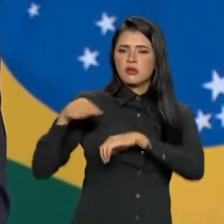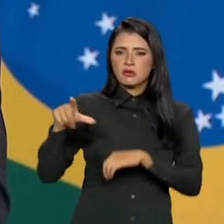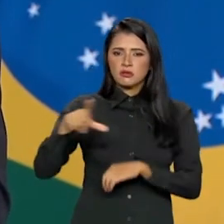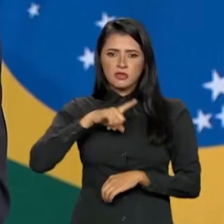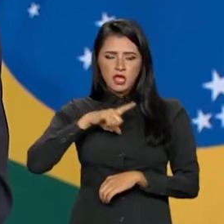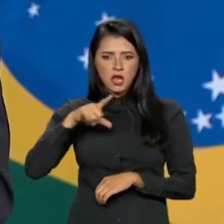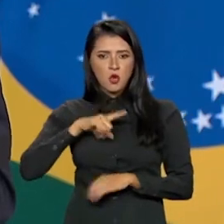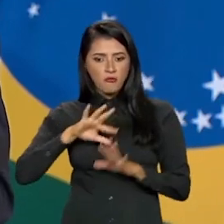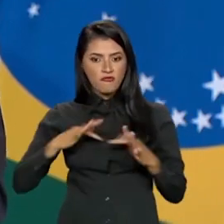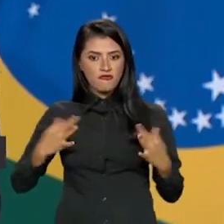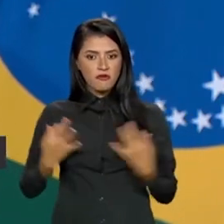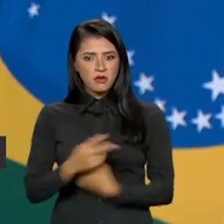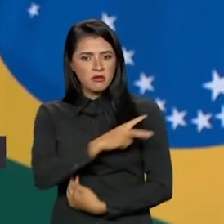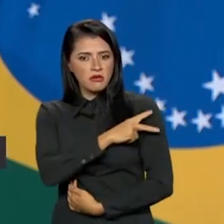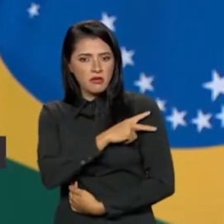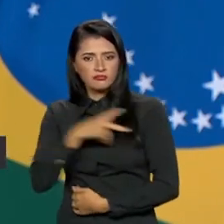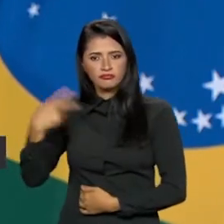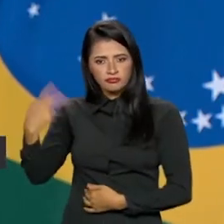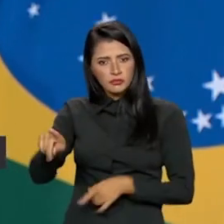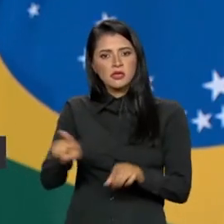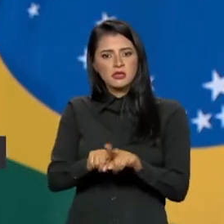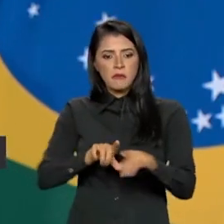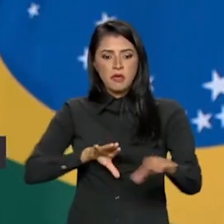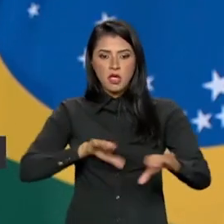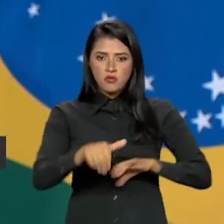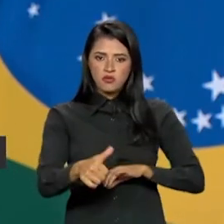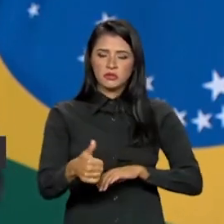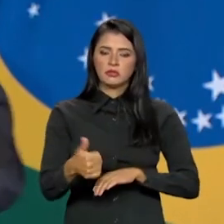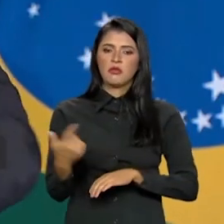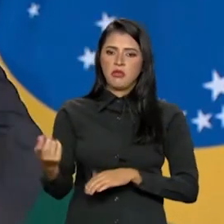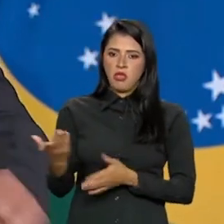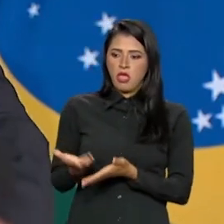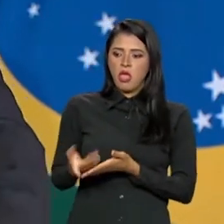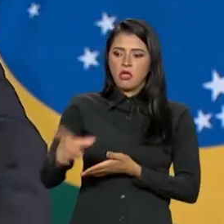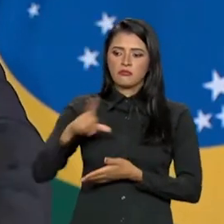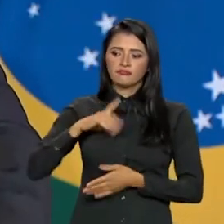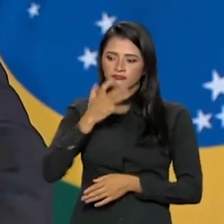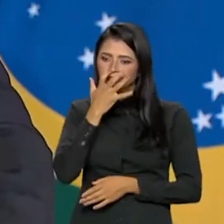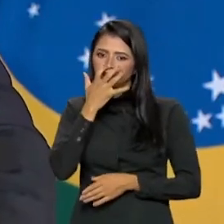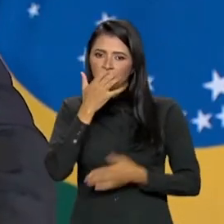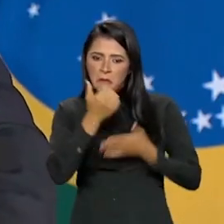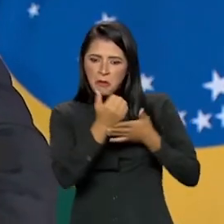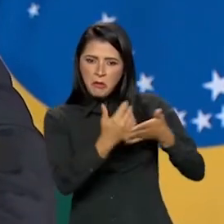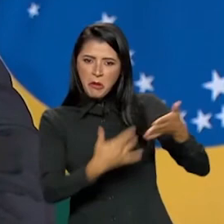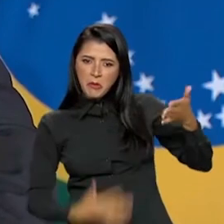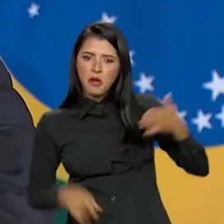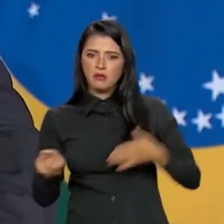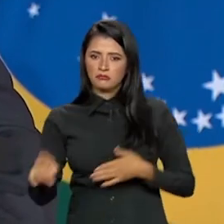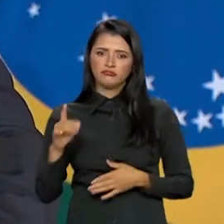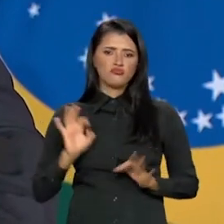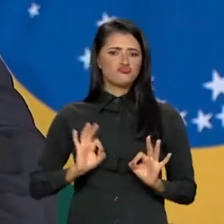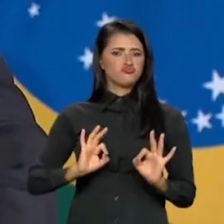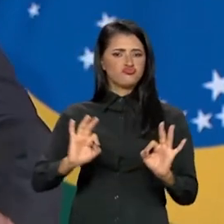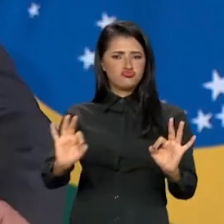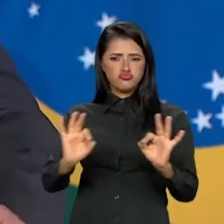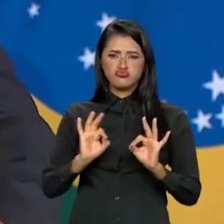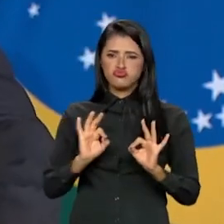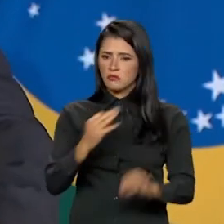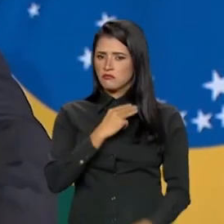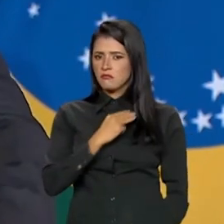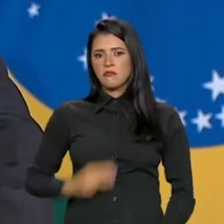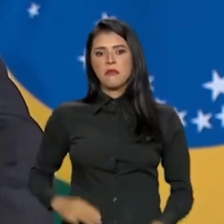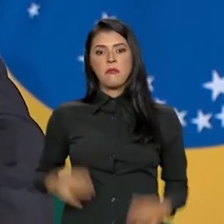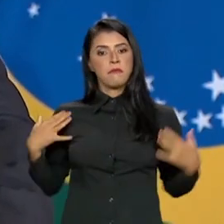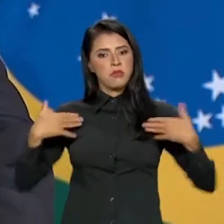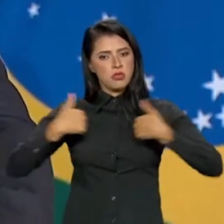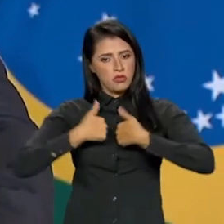família e conheço a formação do Zanin. Ele será um excepcional ministro da Suprema Corte, se aprovado